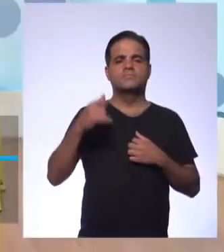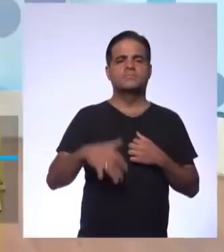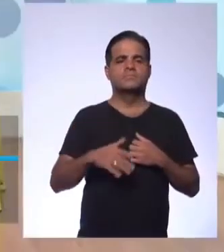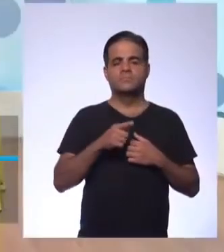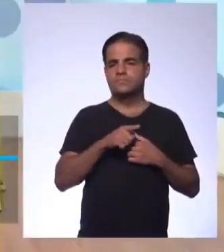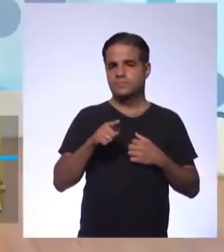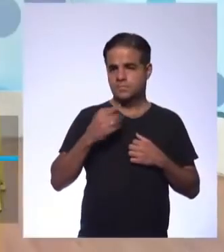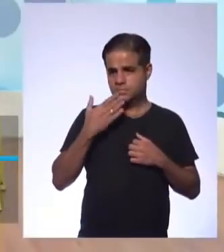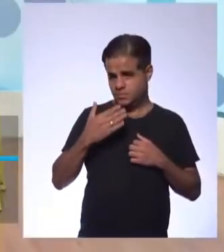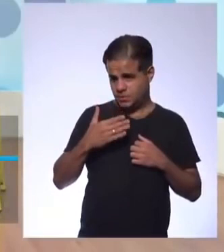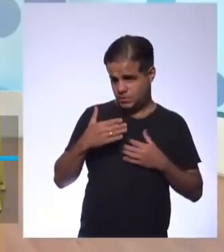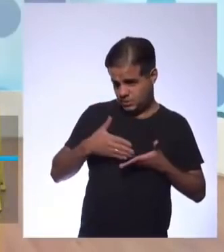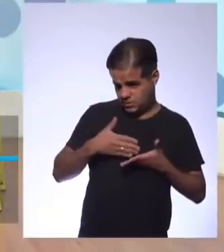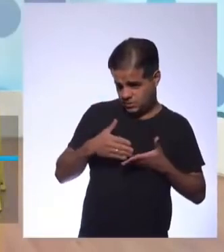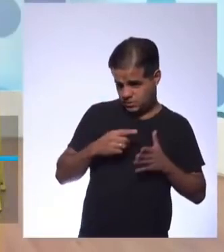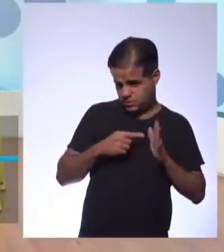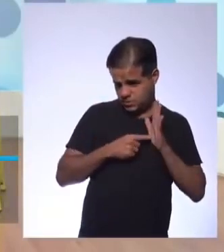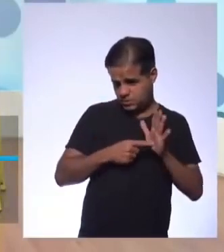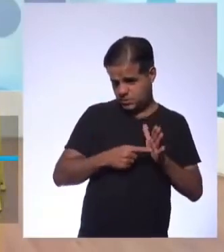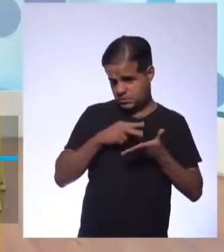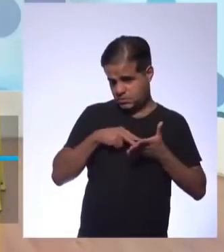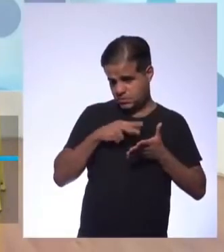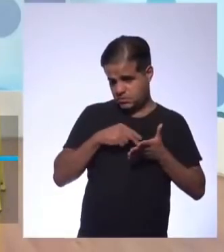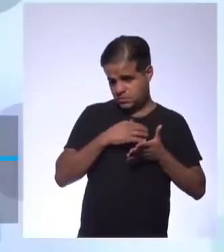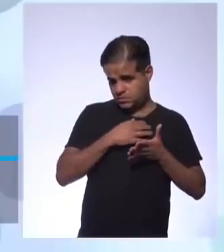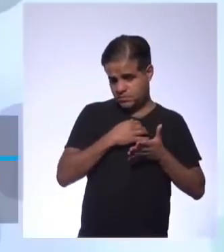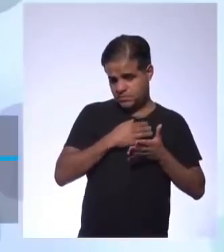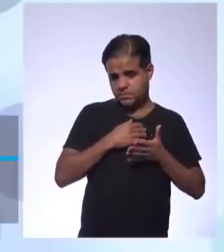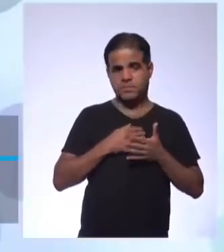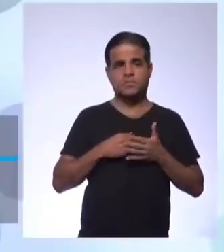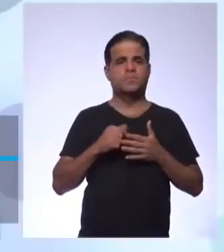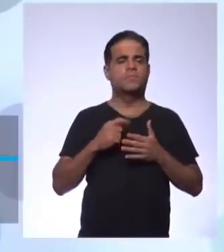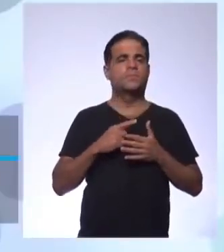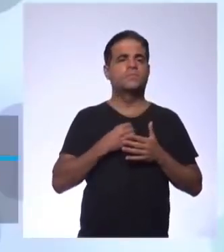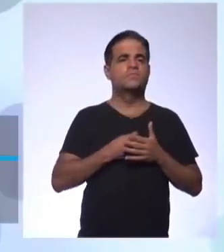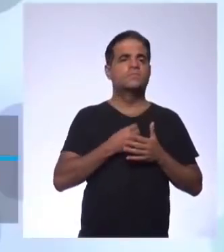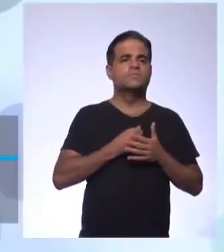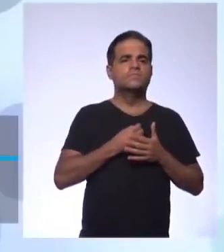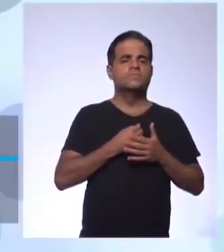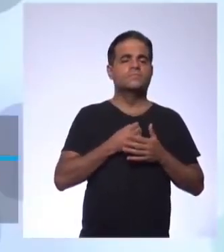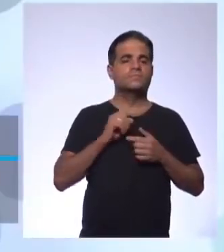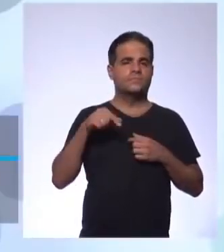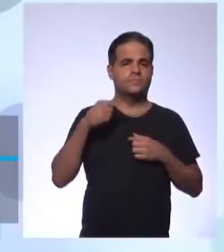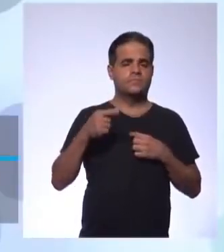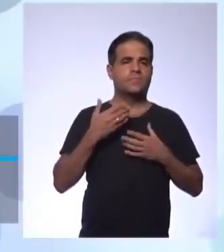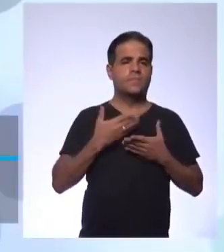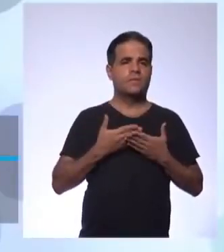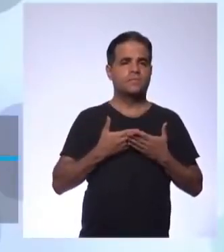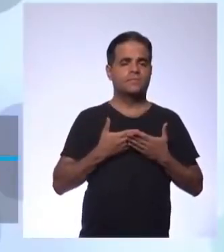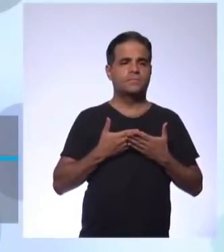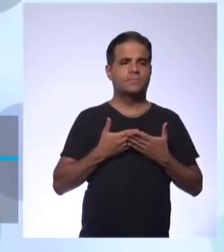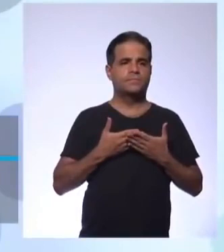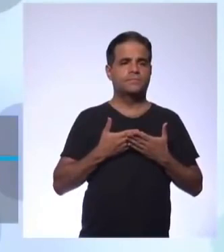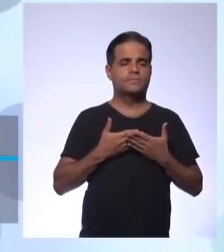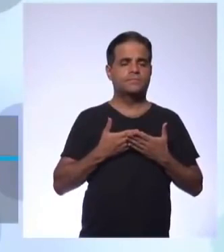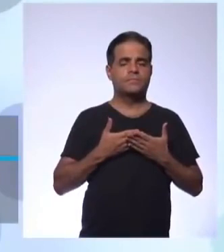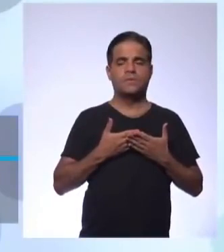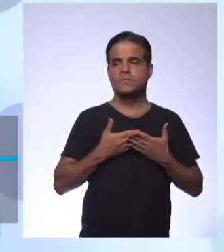vocês estão pedindo livros, indicações de leitura. Gente, a gente vai continuar falando sobre esse assunto na próxima aula. Vamos falar